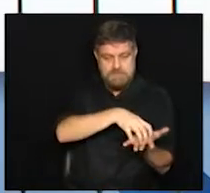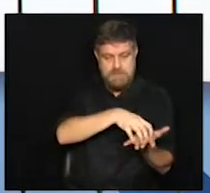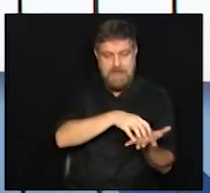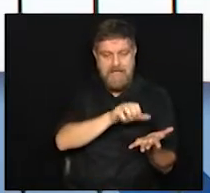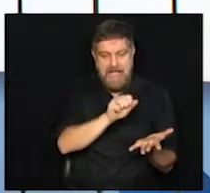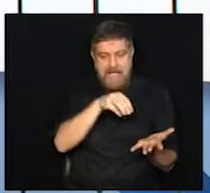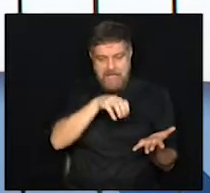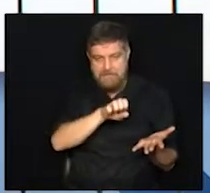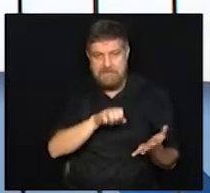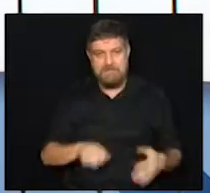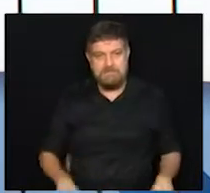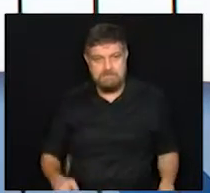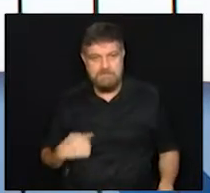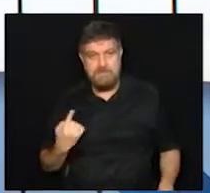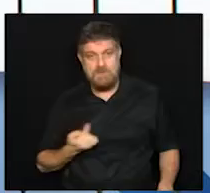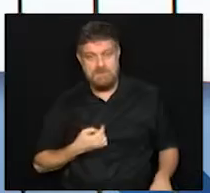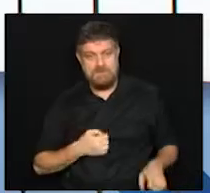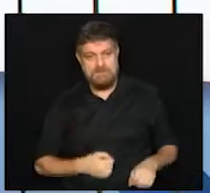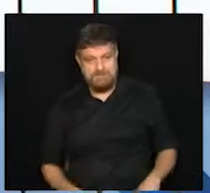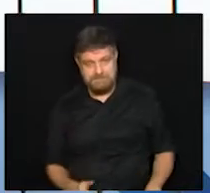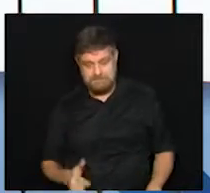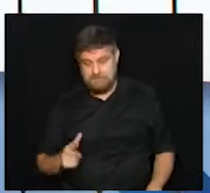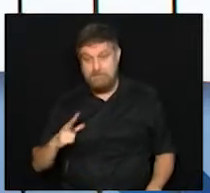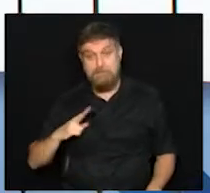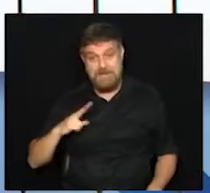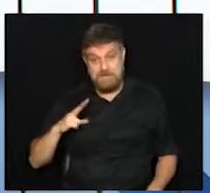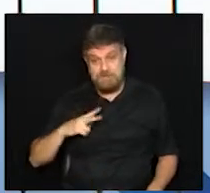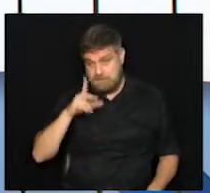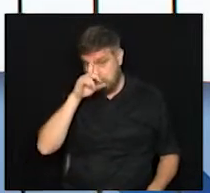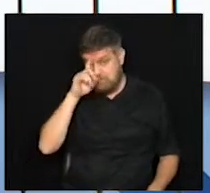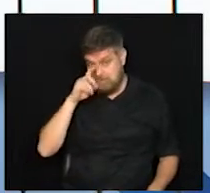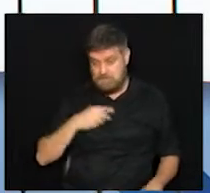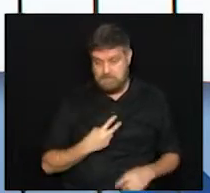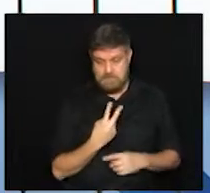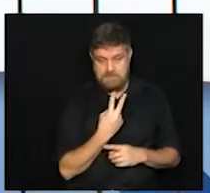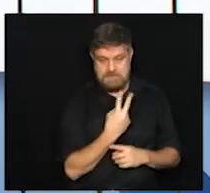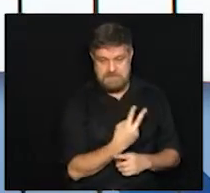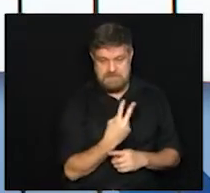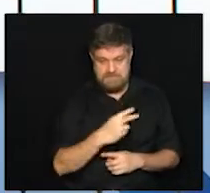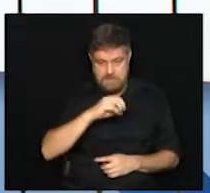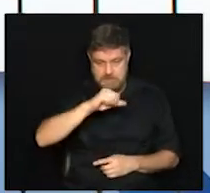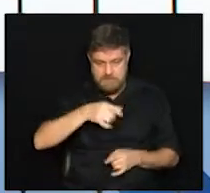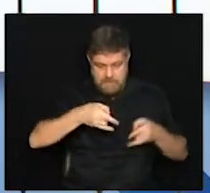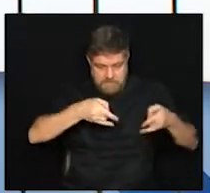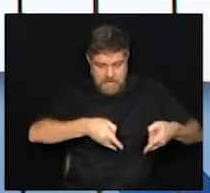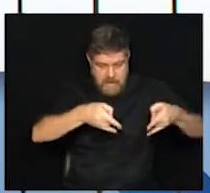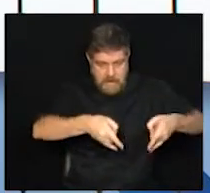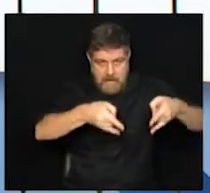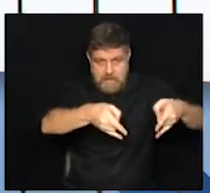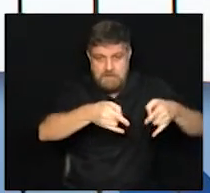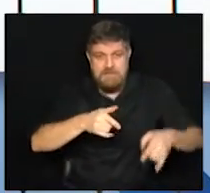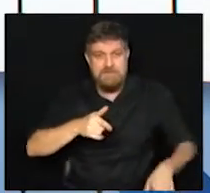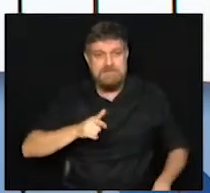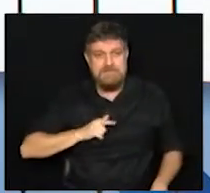na rede que nós temos particular, dos 229 leitos